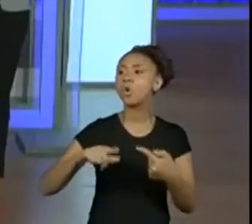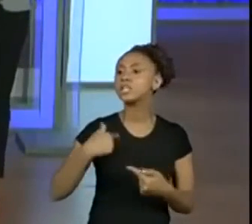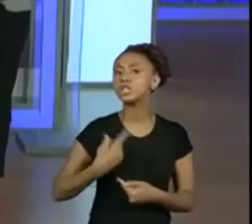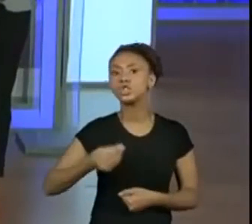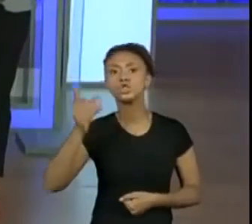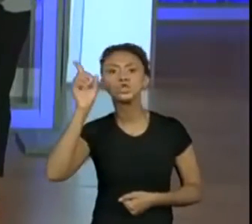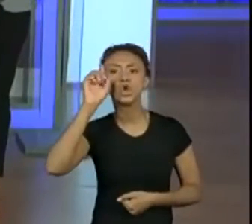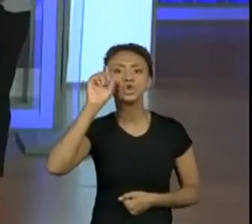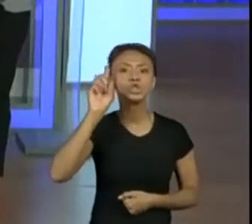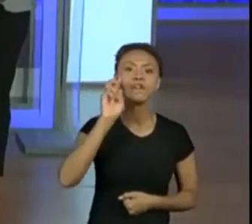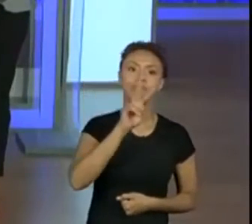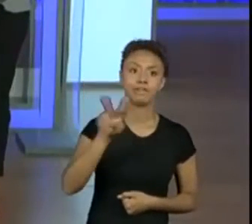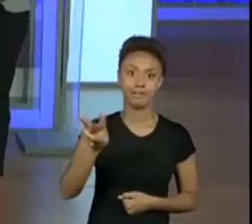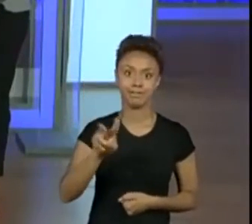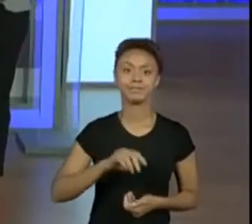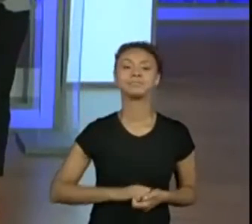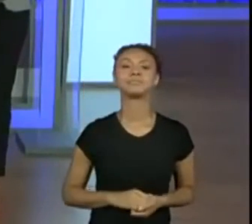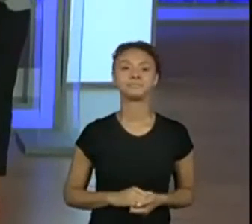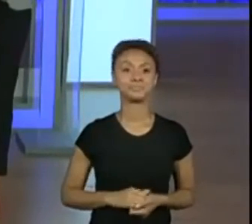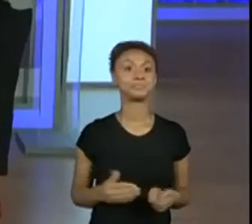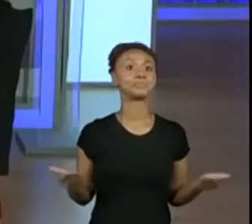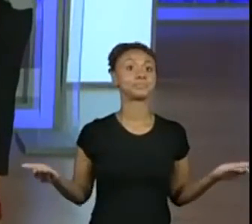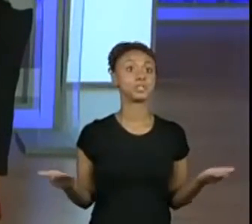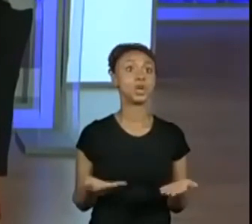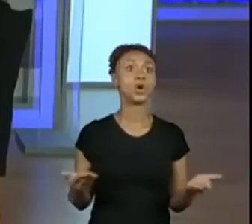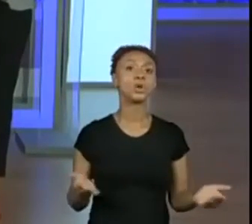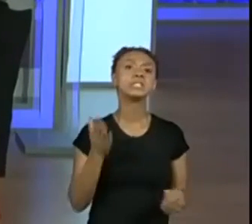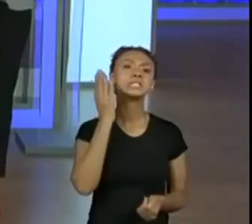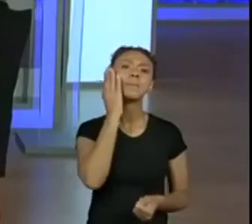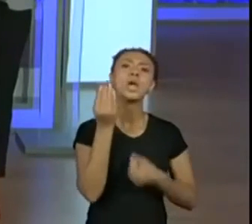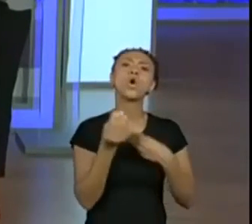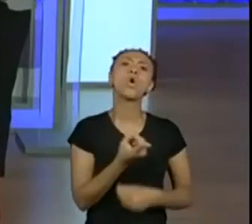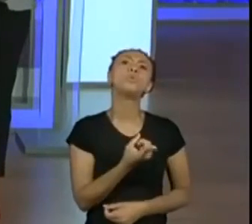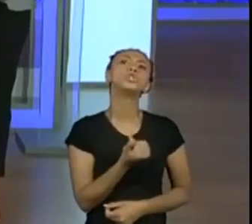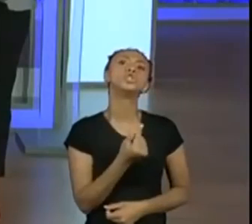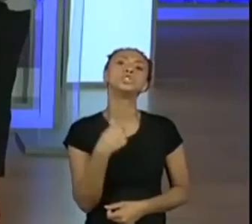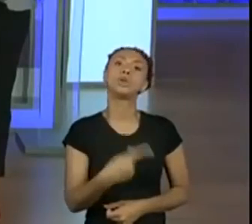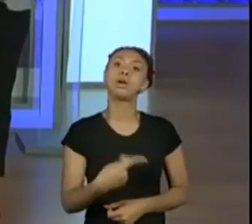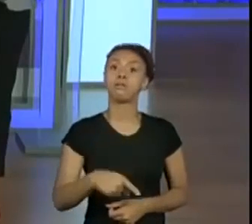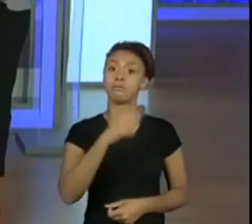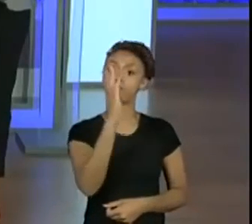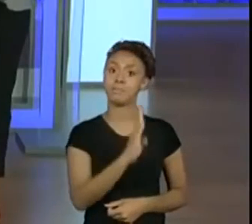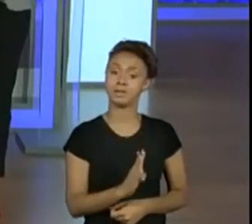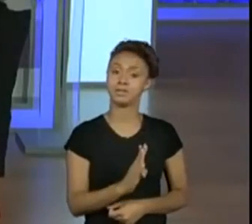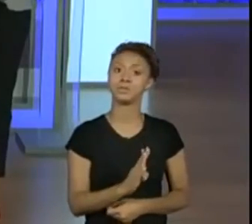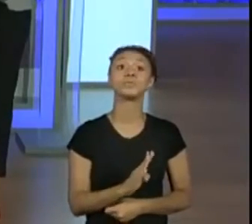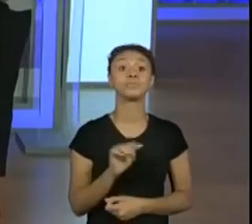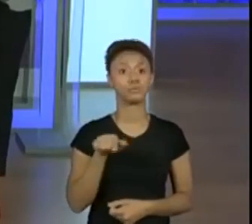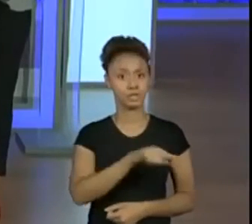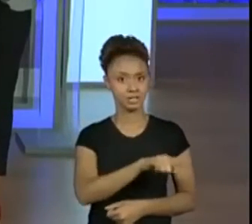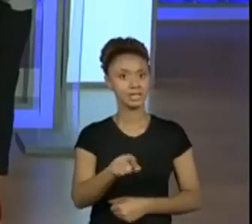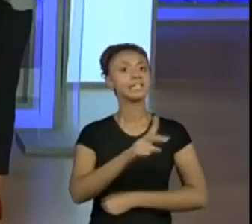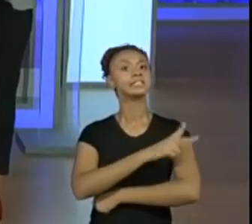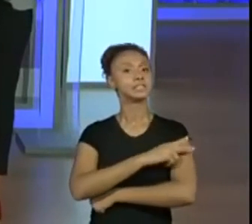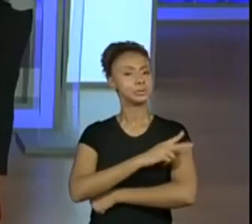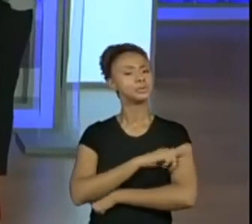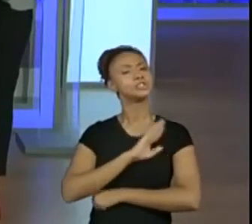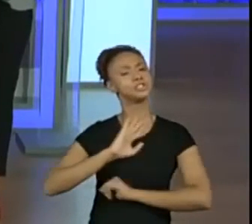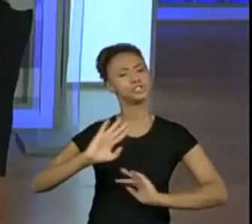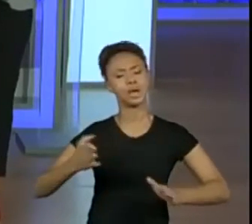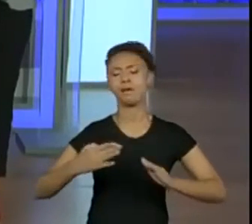não é? Nós precisamos aí verificar a questão do sistema monetário brasileiro, que o segundo ano também já está